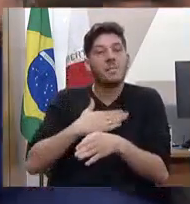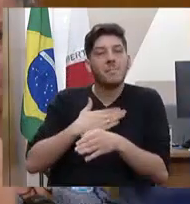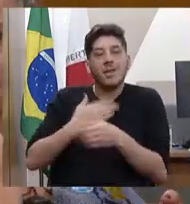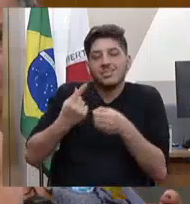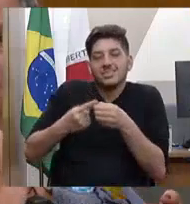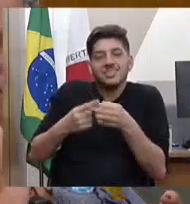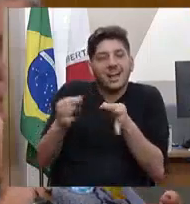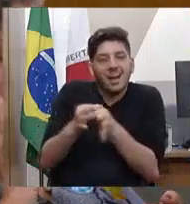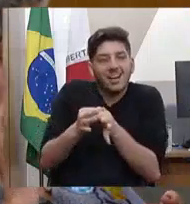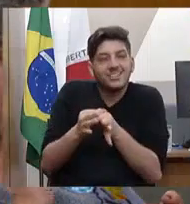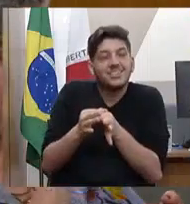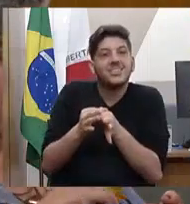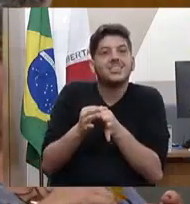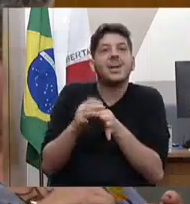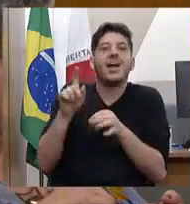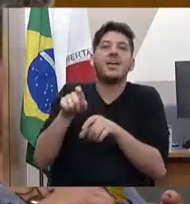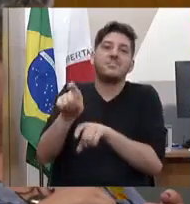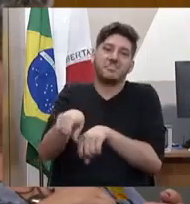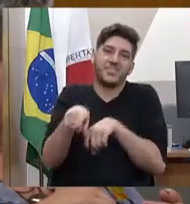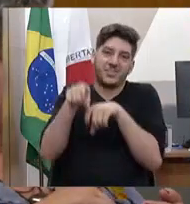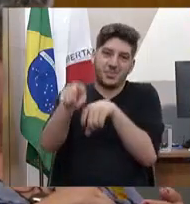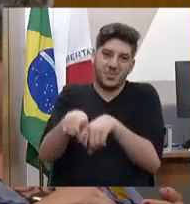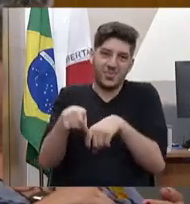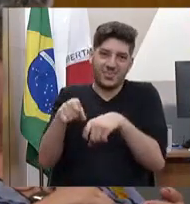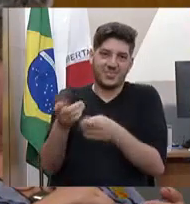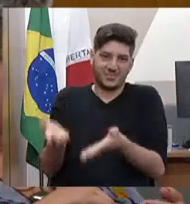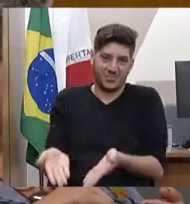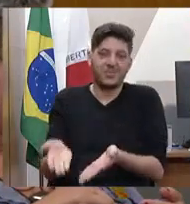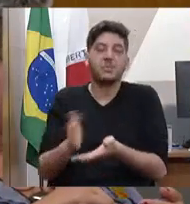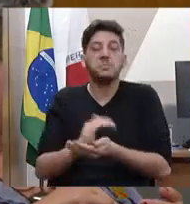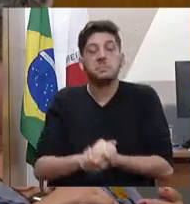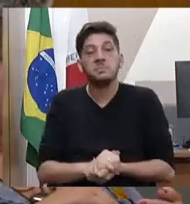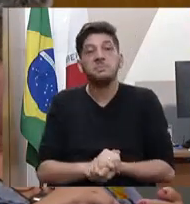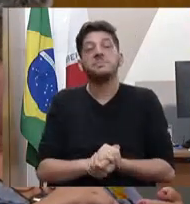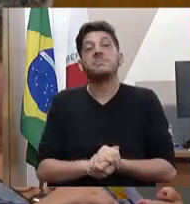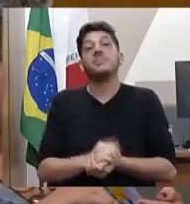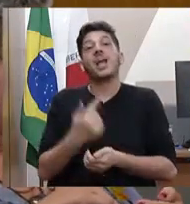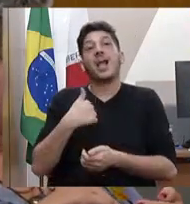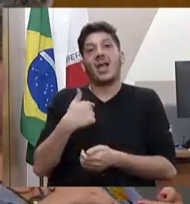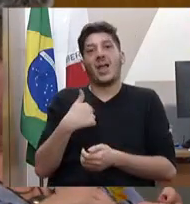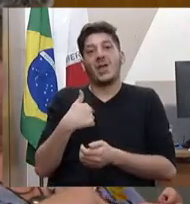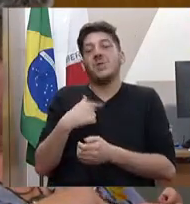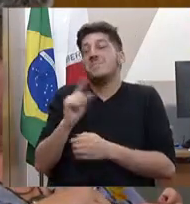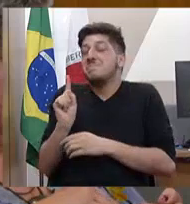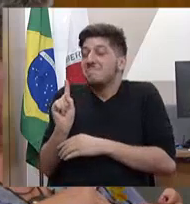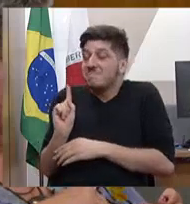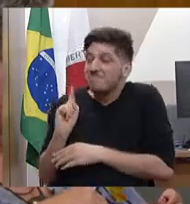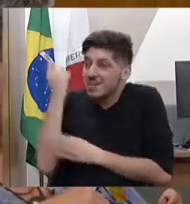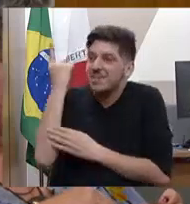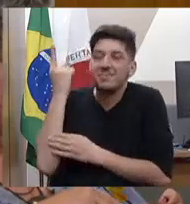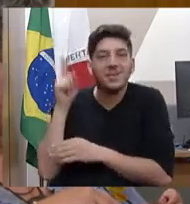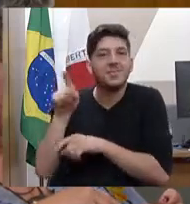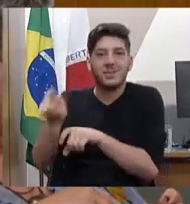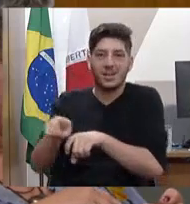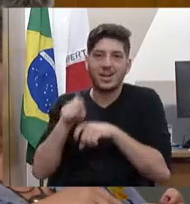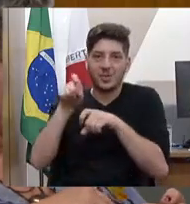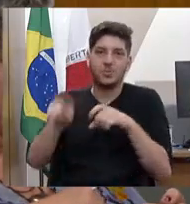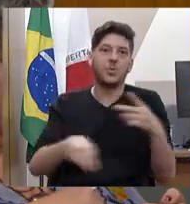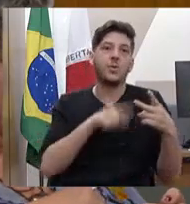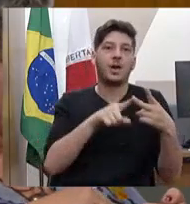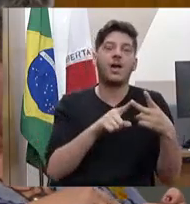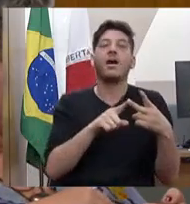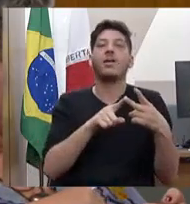eu fui agricultor então eu sou da Agricultura primeiro depois marceneiro depois